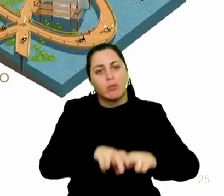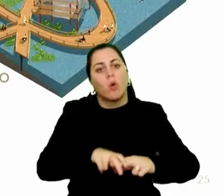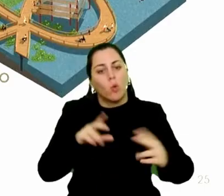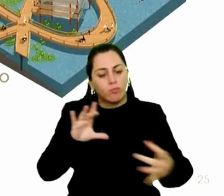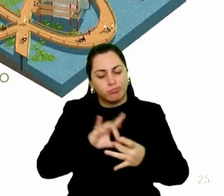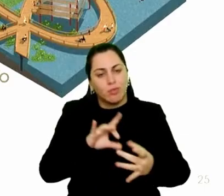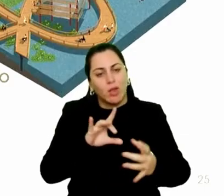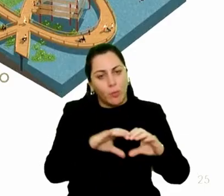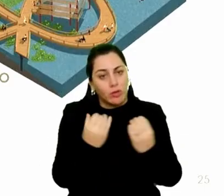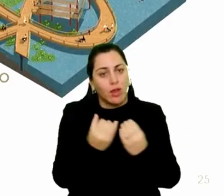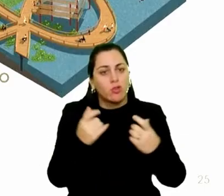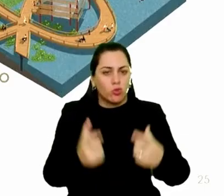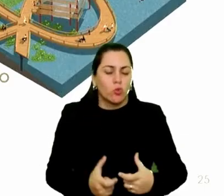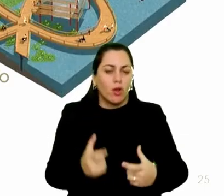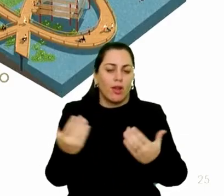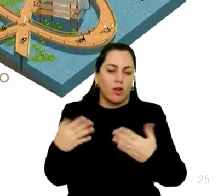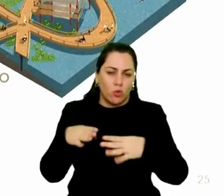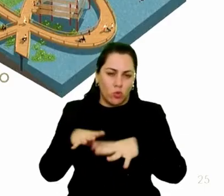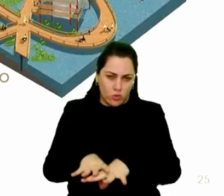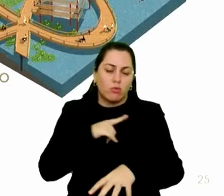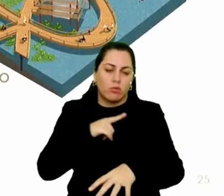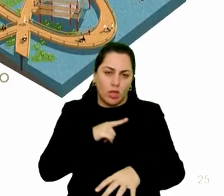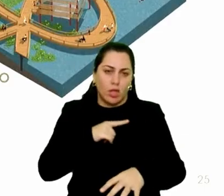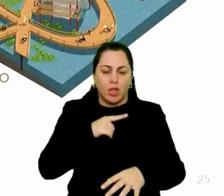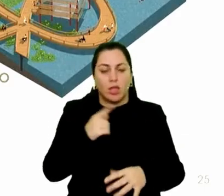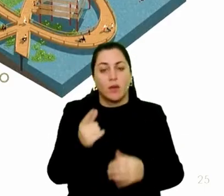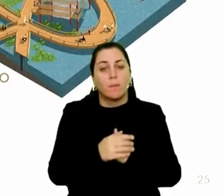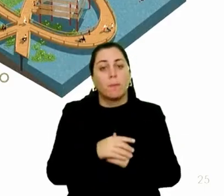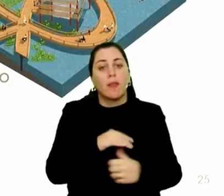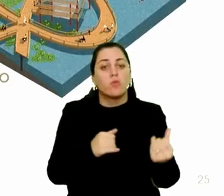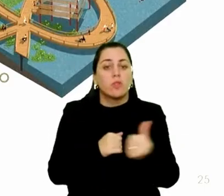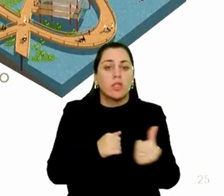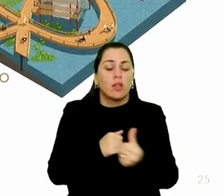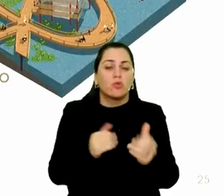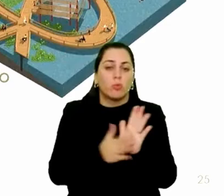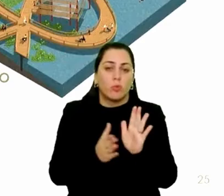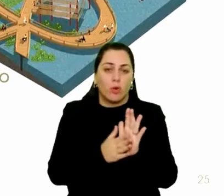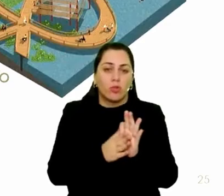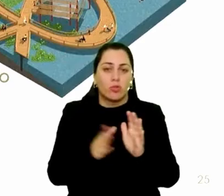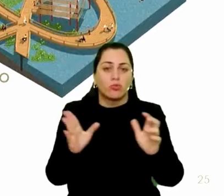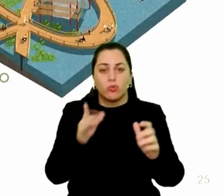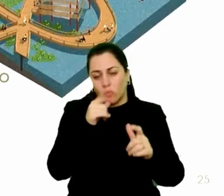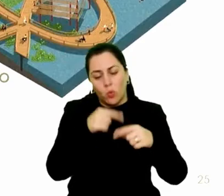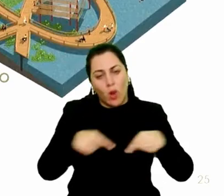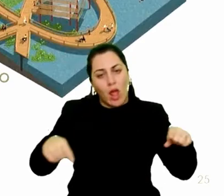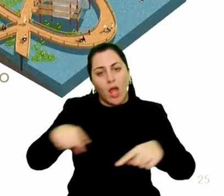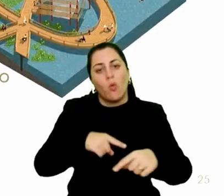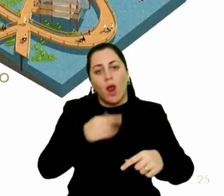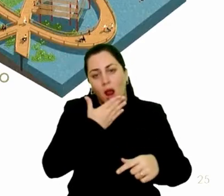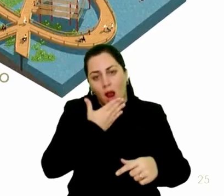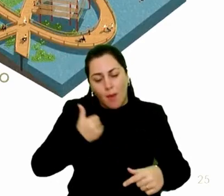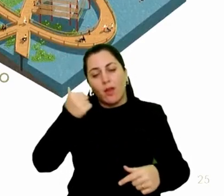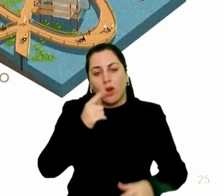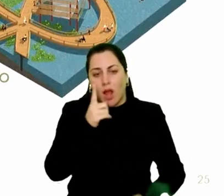comunidade, que seria o playground inclusivo. E o sexto, que é a proposta do lago, a melhoria, a qualidade da água, o